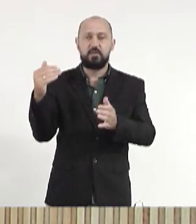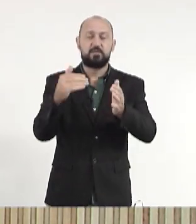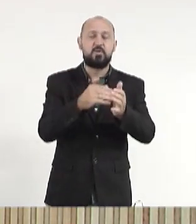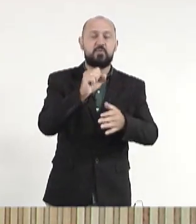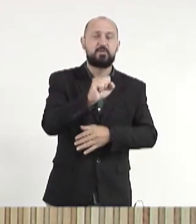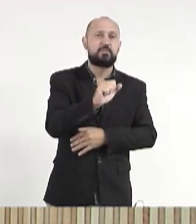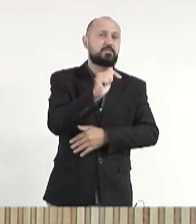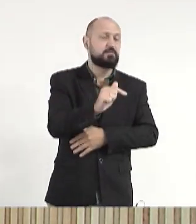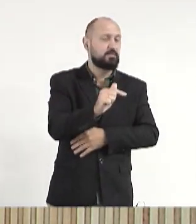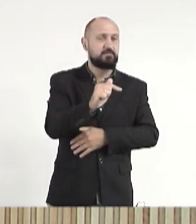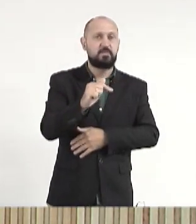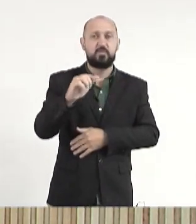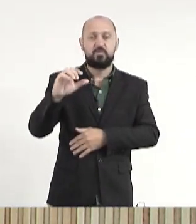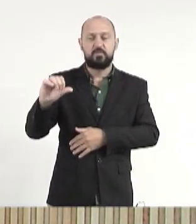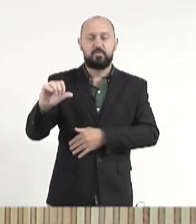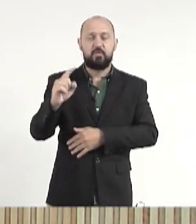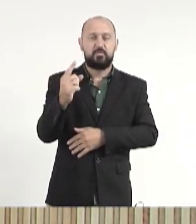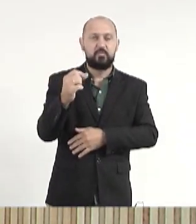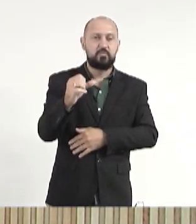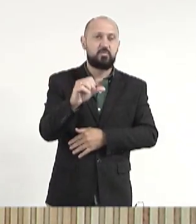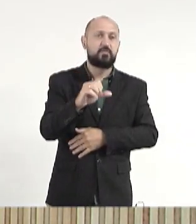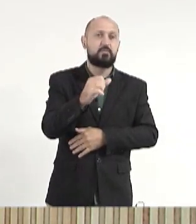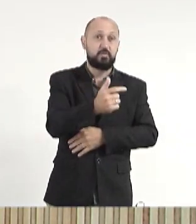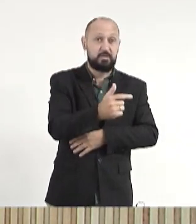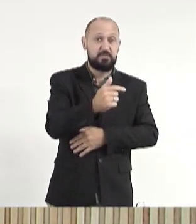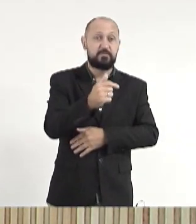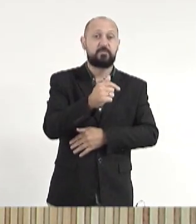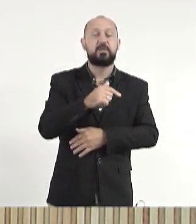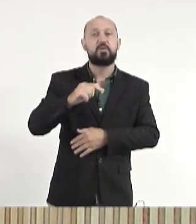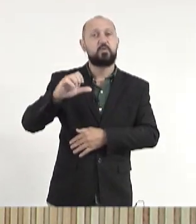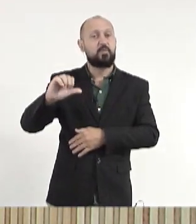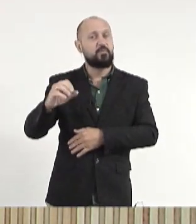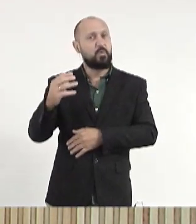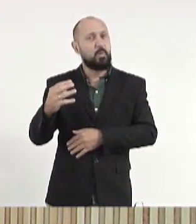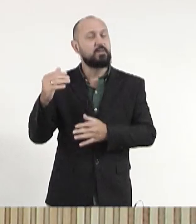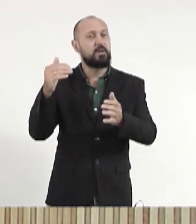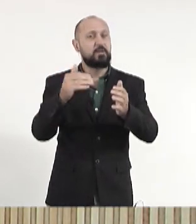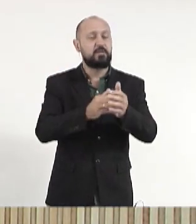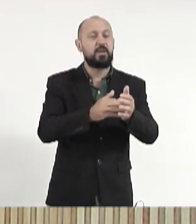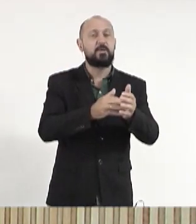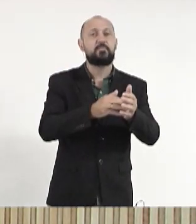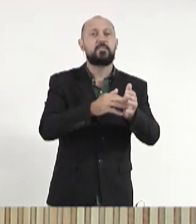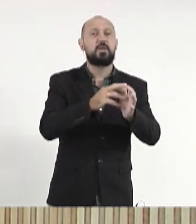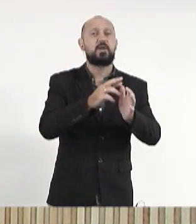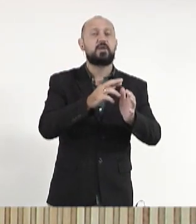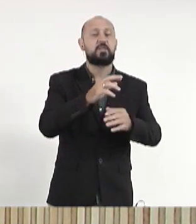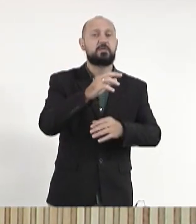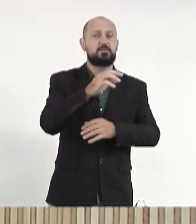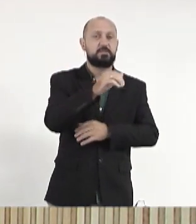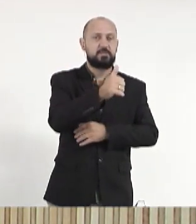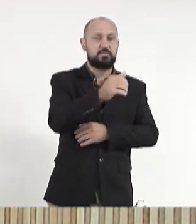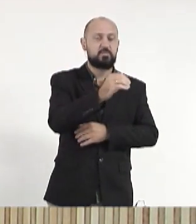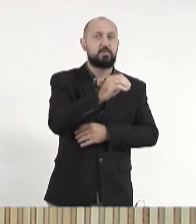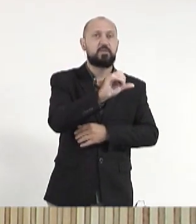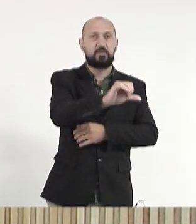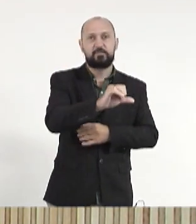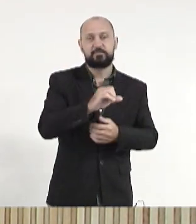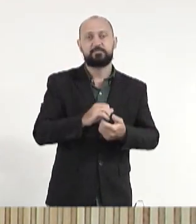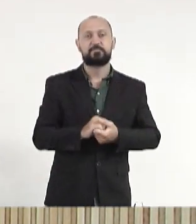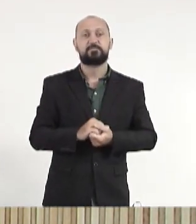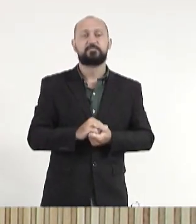21, 22, 26, 29, 30, 33, 35, de 36 a